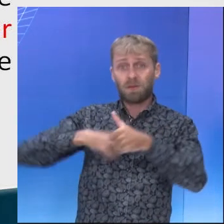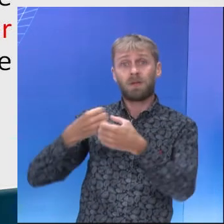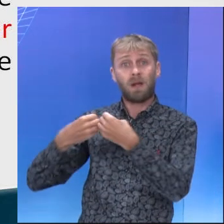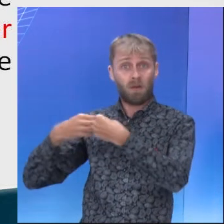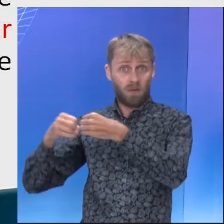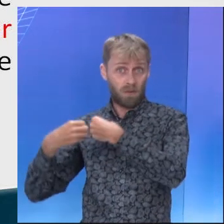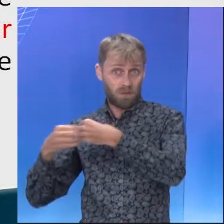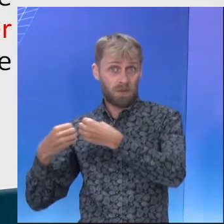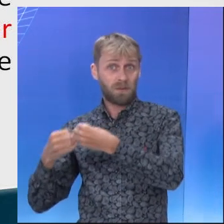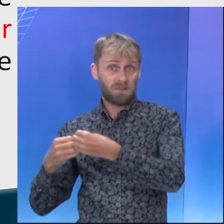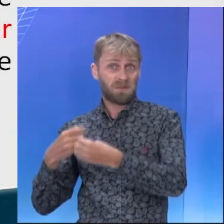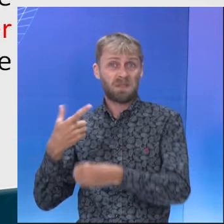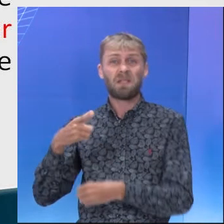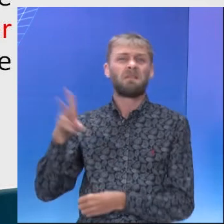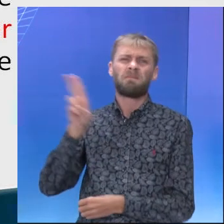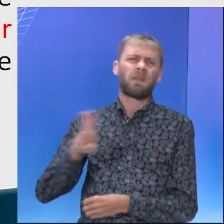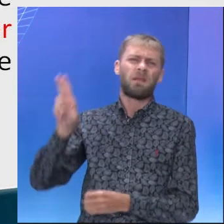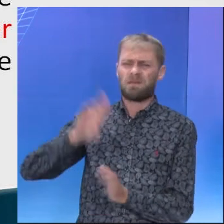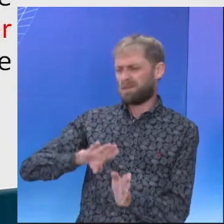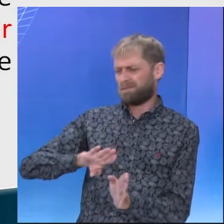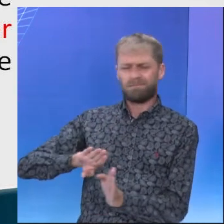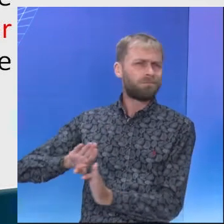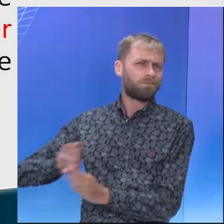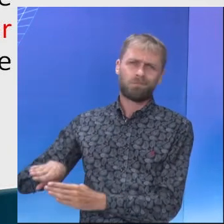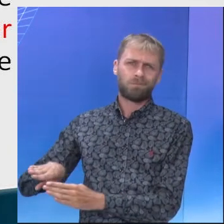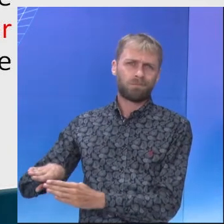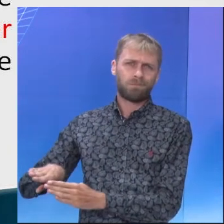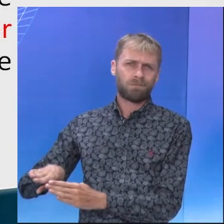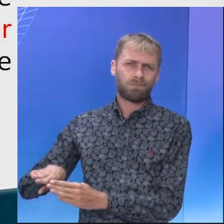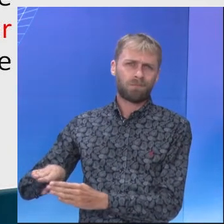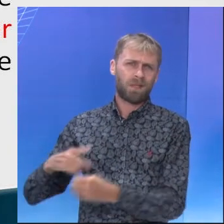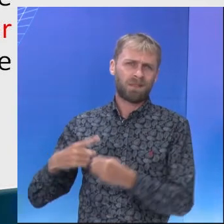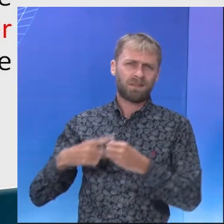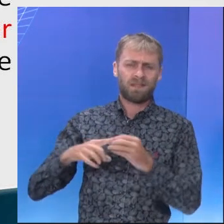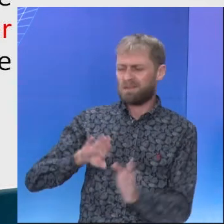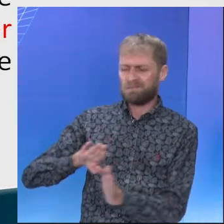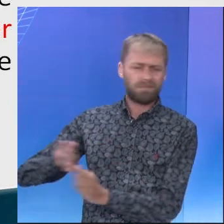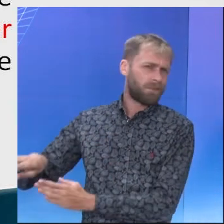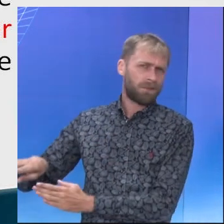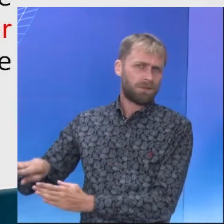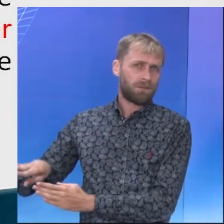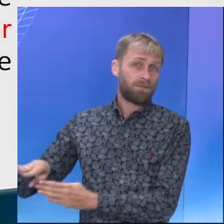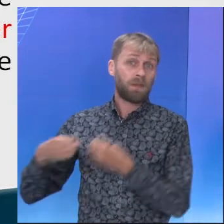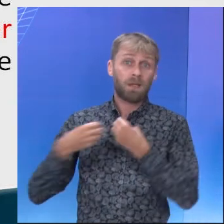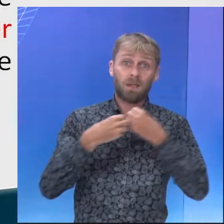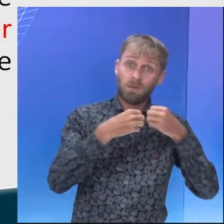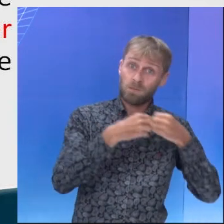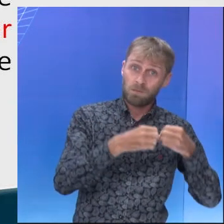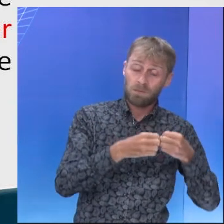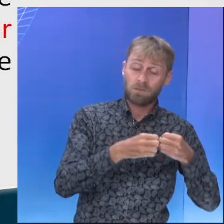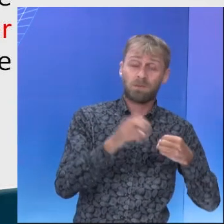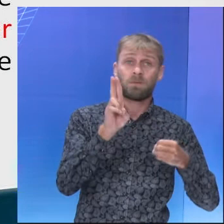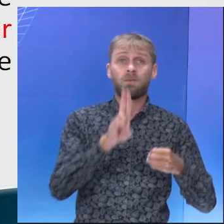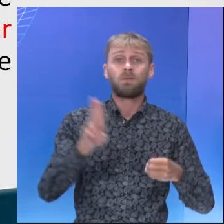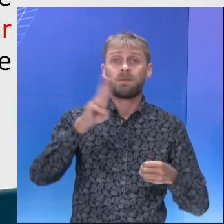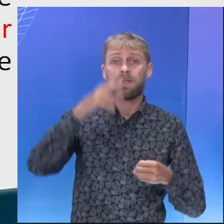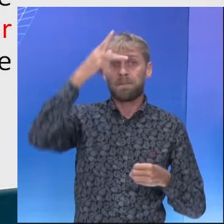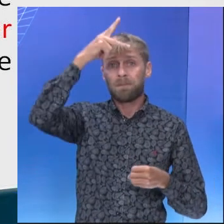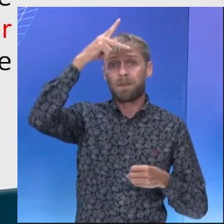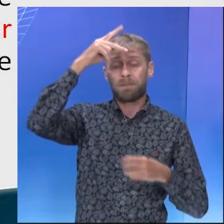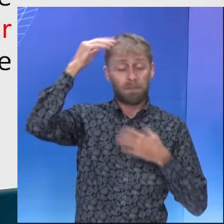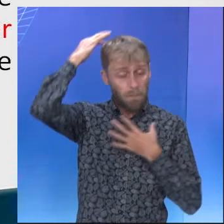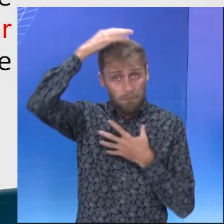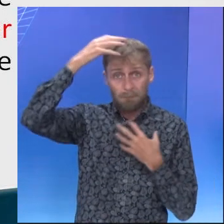esses ônibus que não estão sendo usados, né, que já não são usados mais pelo município, em estações de banho para